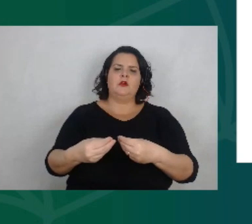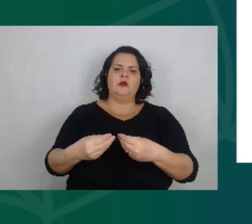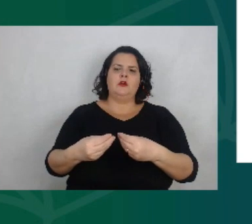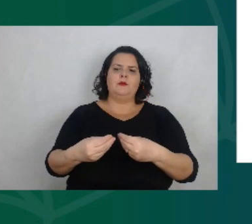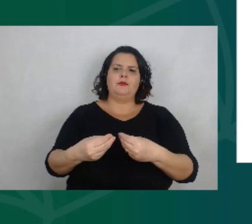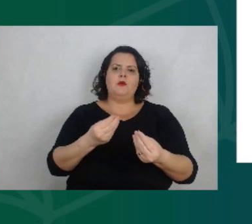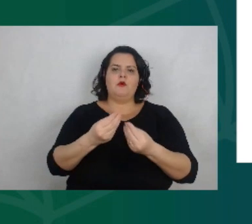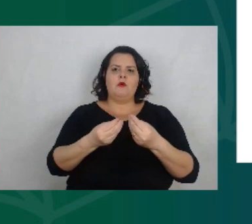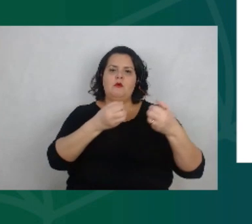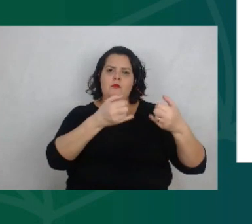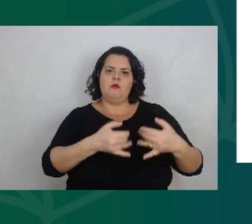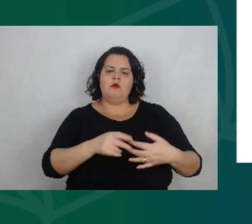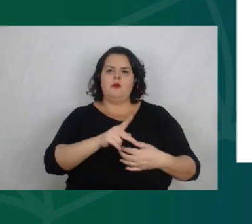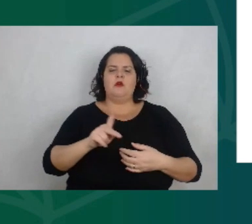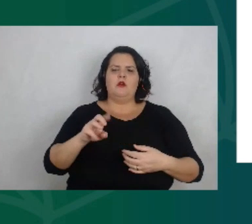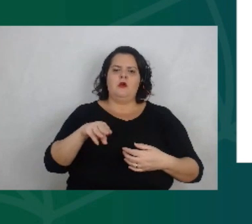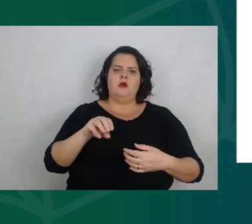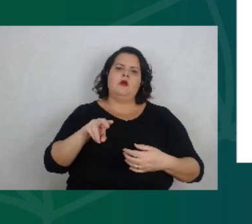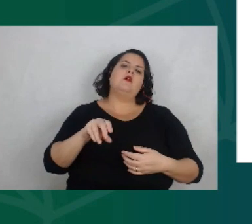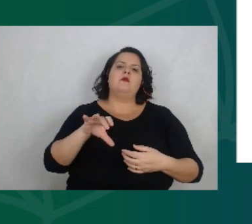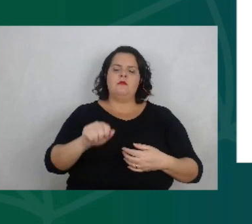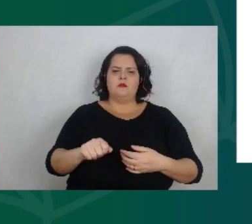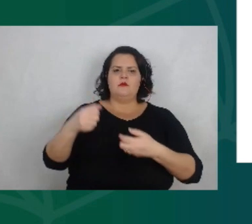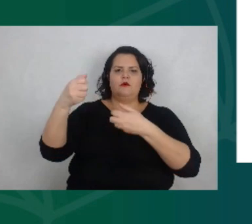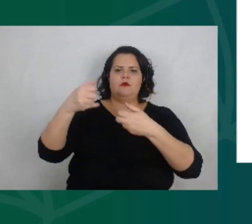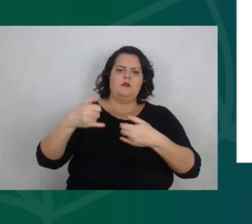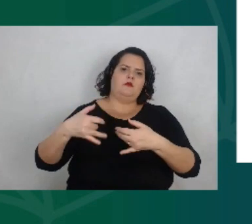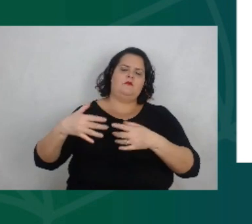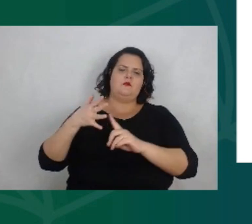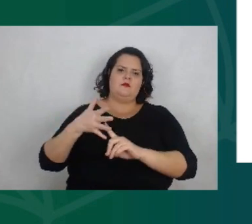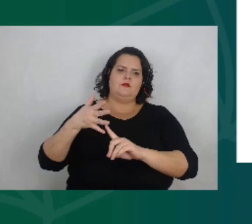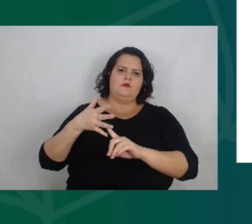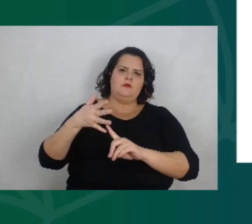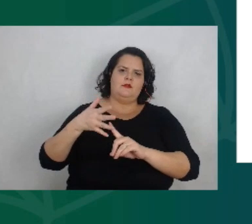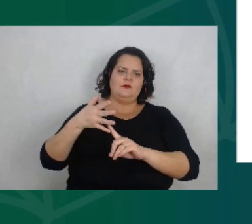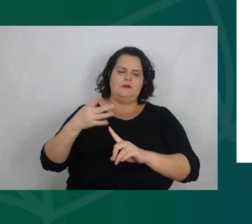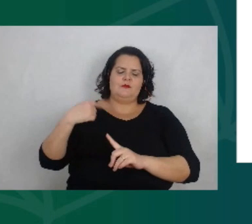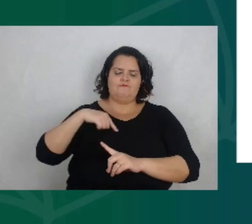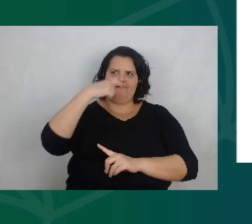bem apresentou, agradeço muitíssimo a sua apresentação, generosa apresentação.